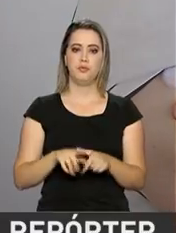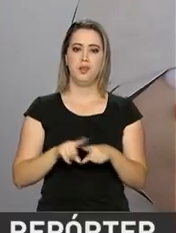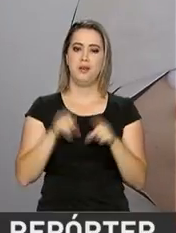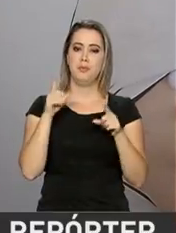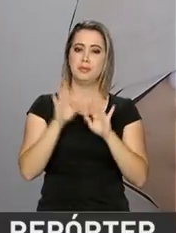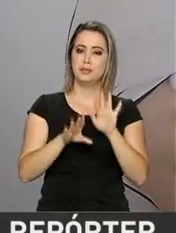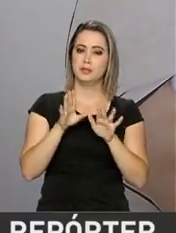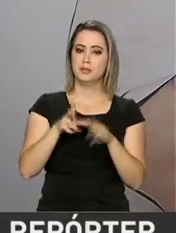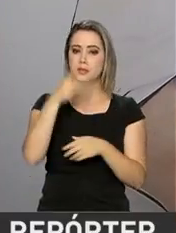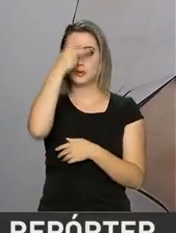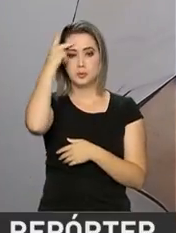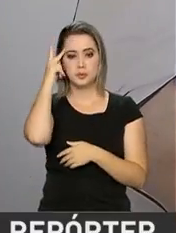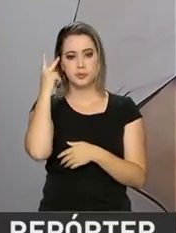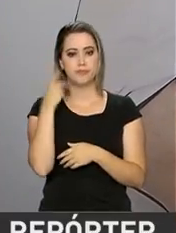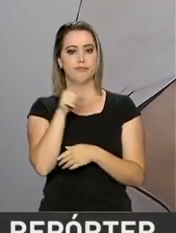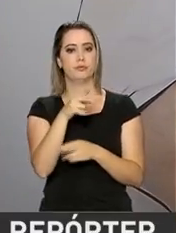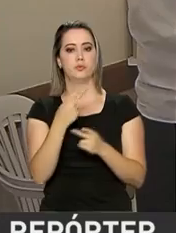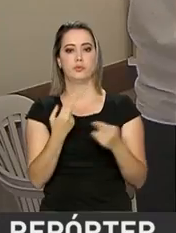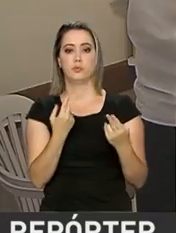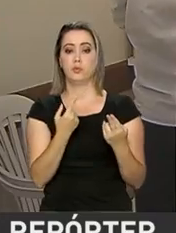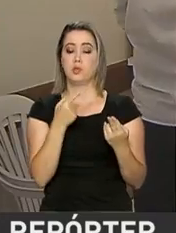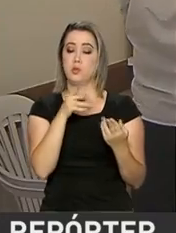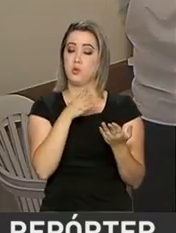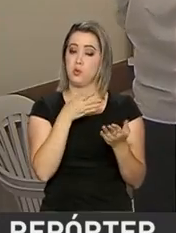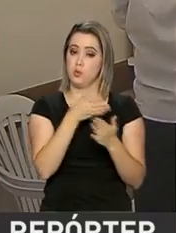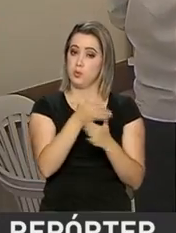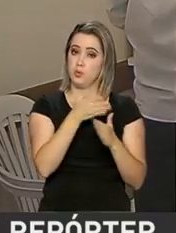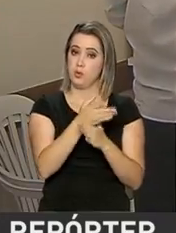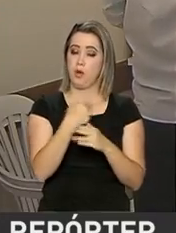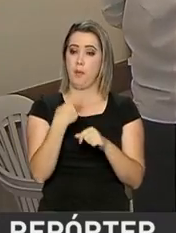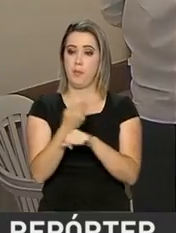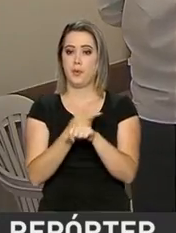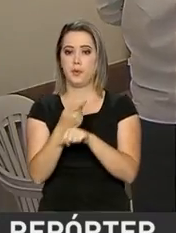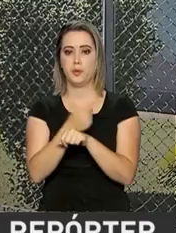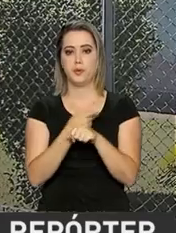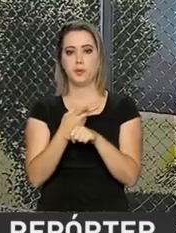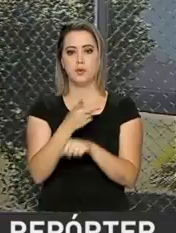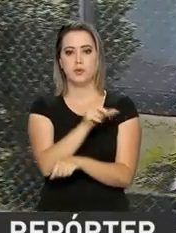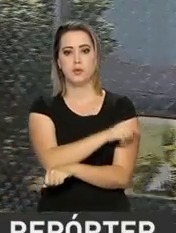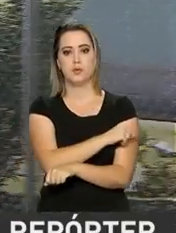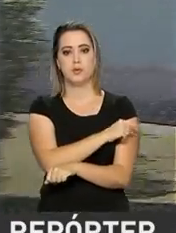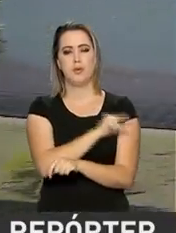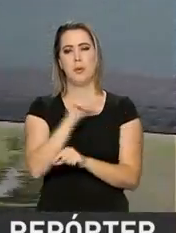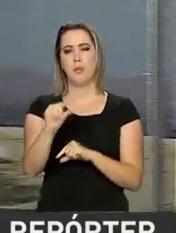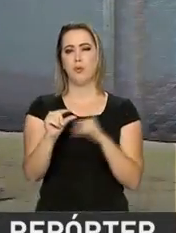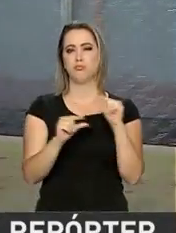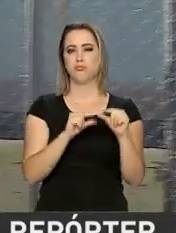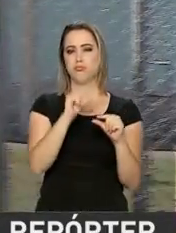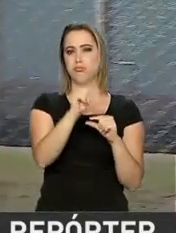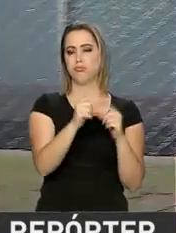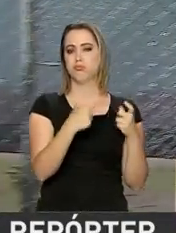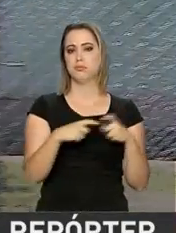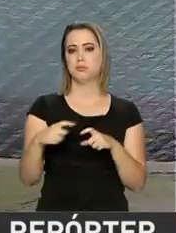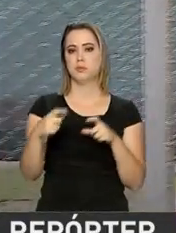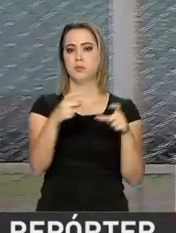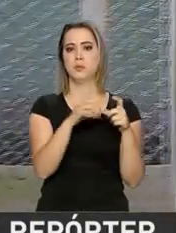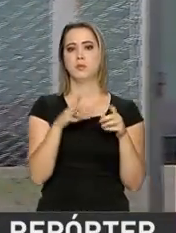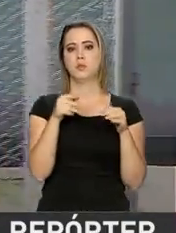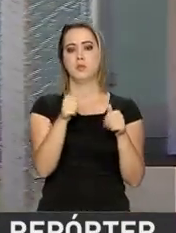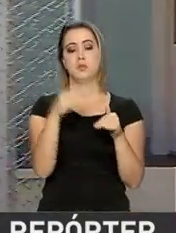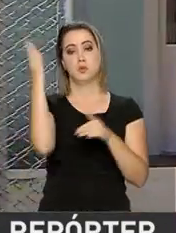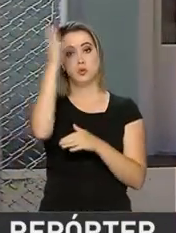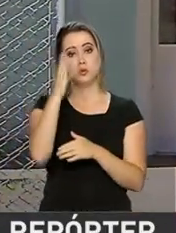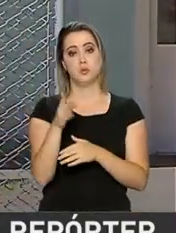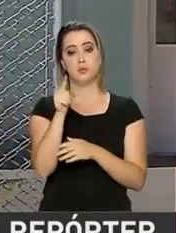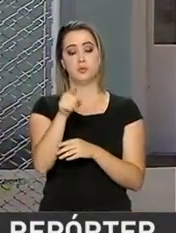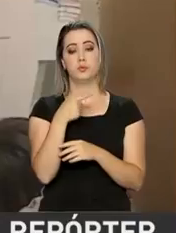todo mundo segue o exemplo de josé a procura pela vacina contra a gripe continua pequena nos postos de saúde de todo o brasil